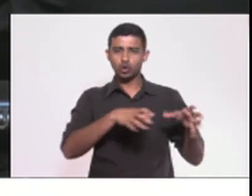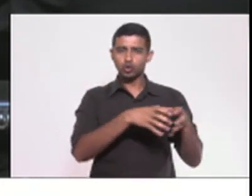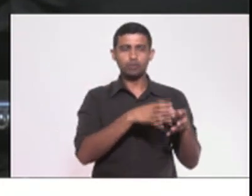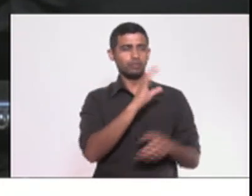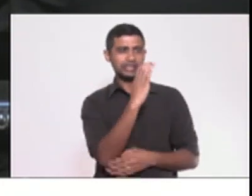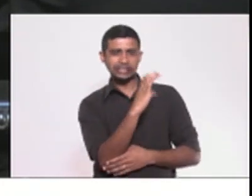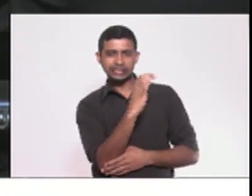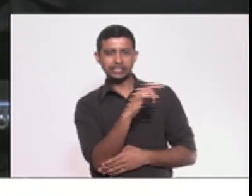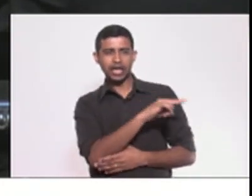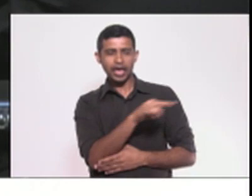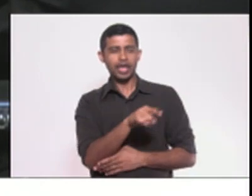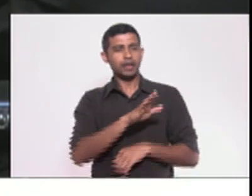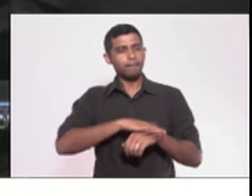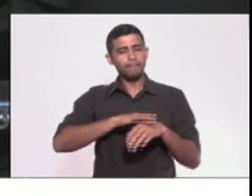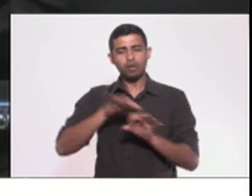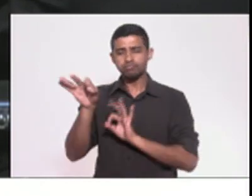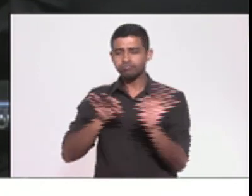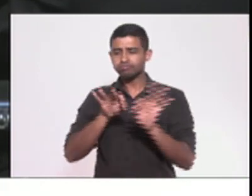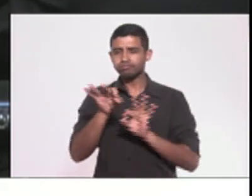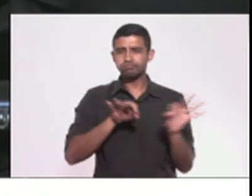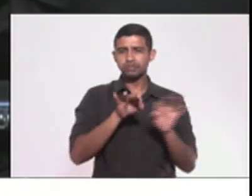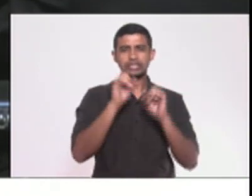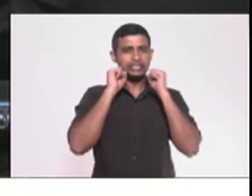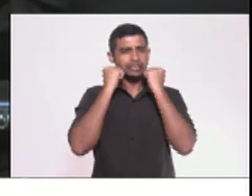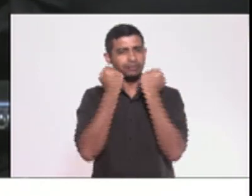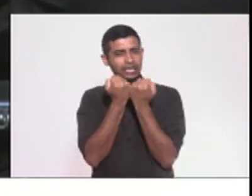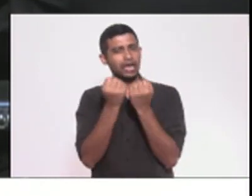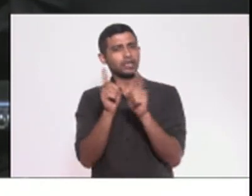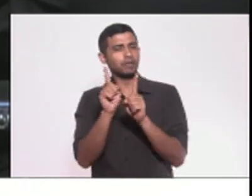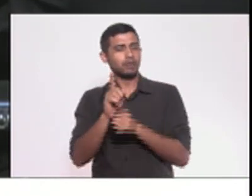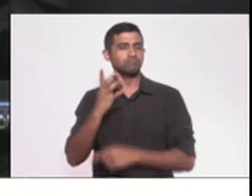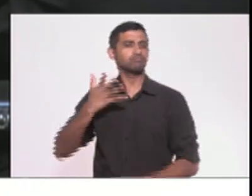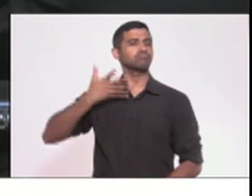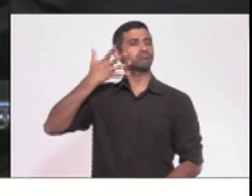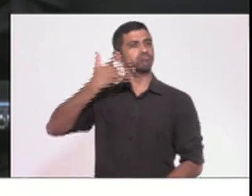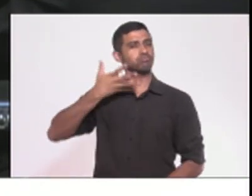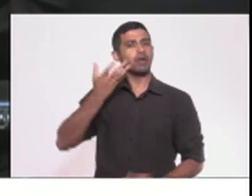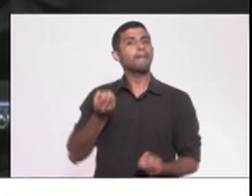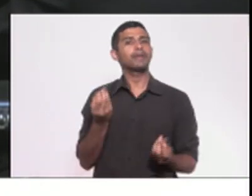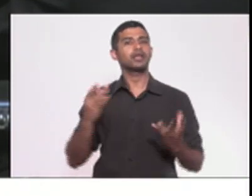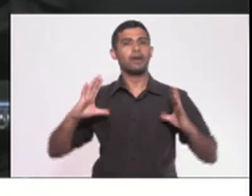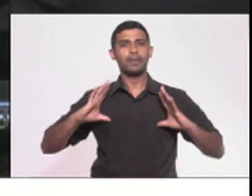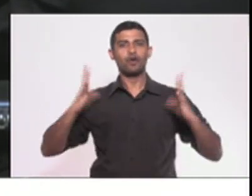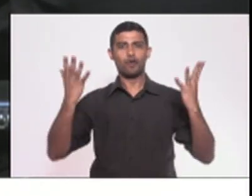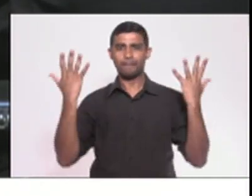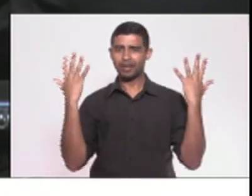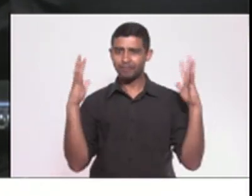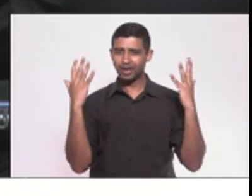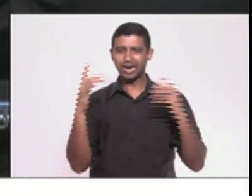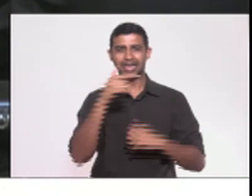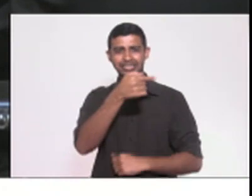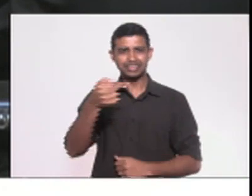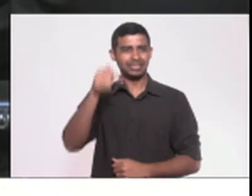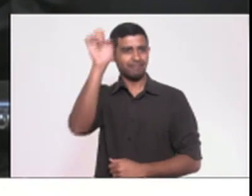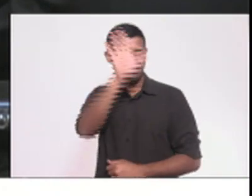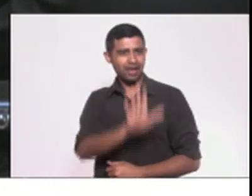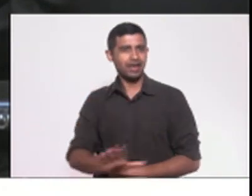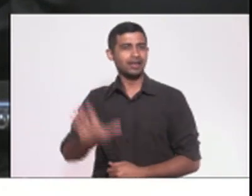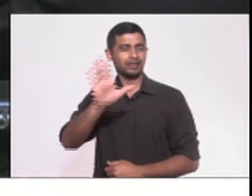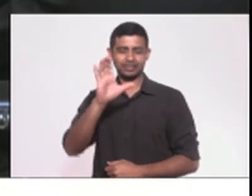organizando seminários e simpósios para comemorar a Semana Nacional de